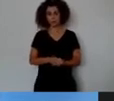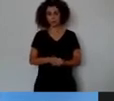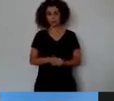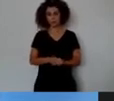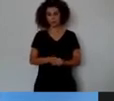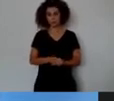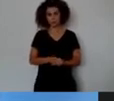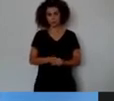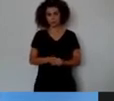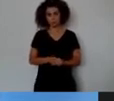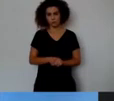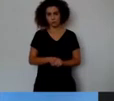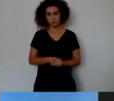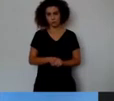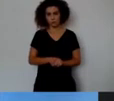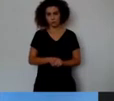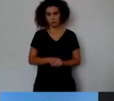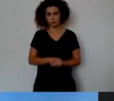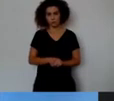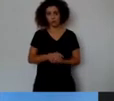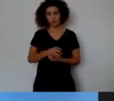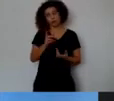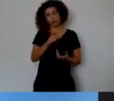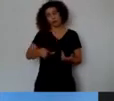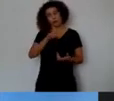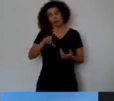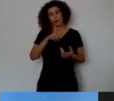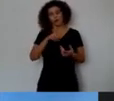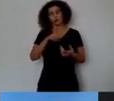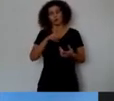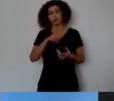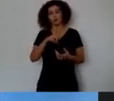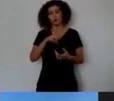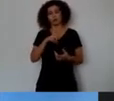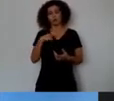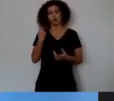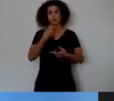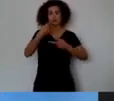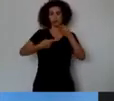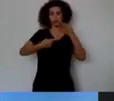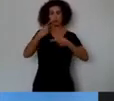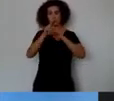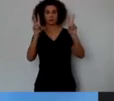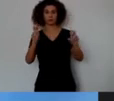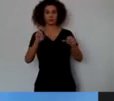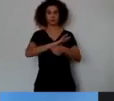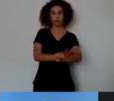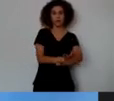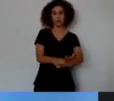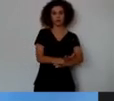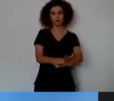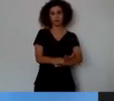sobre racismo. Porque é isso, né? Uma ferida aberta que quando a gente está aqui falando sobre ela, falando sobre racismo, não sei o quê, sobre estereótipos e tal, são coisas que me